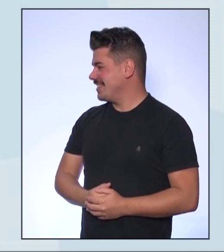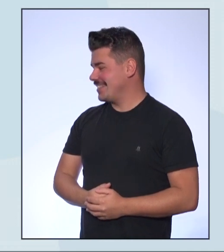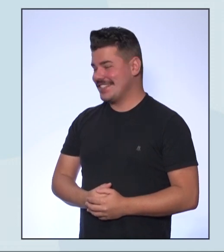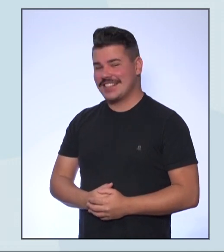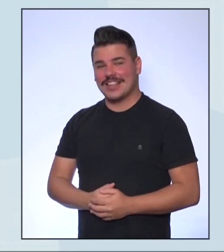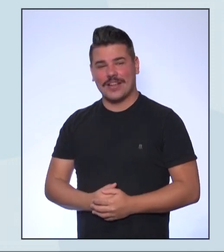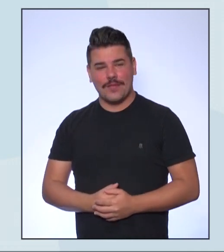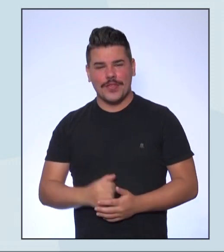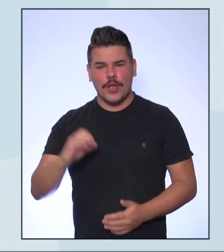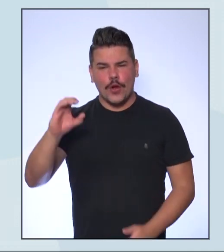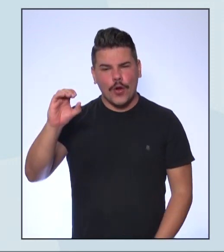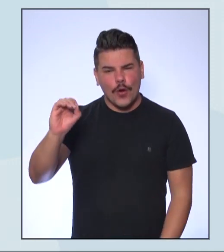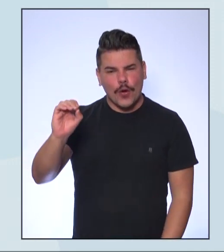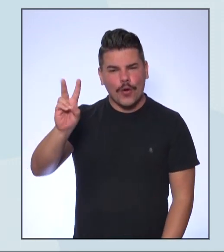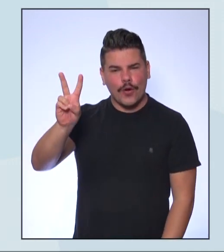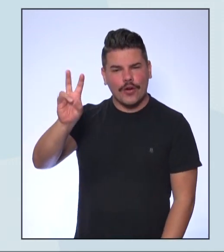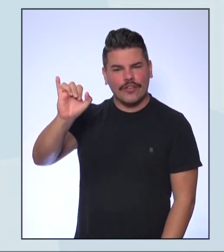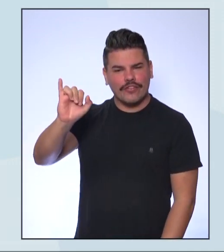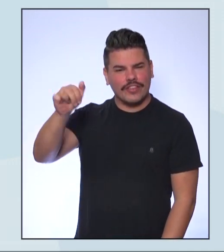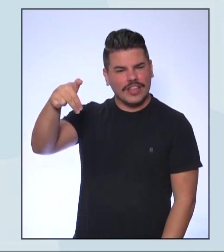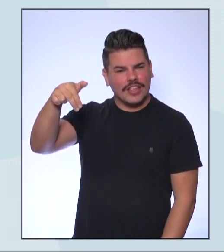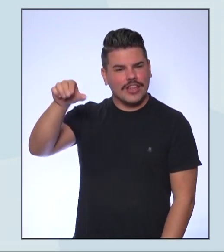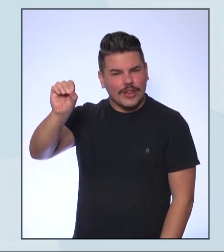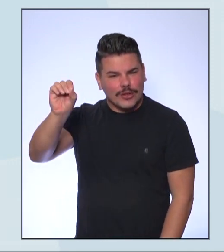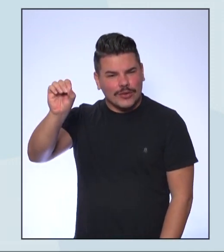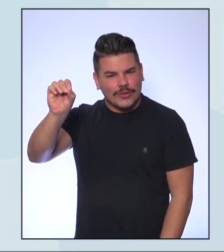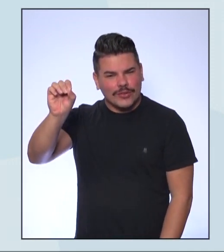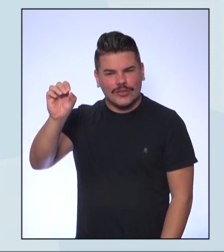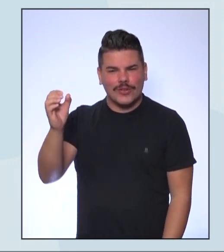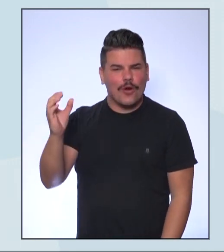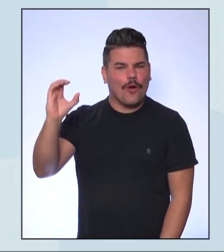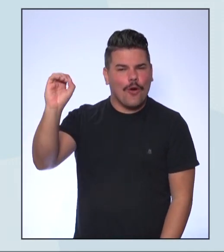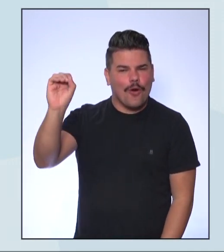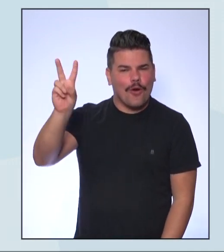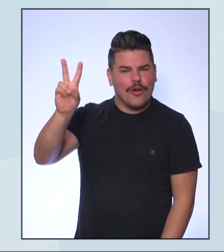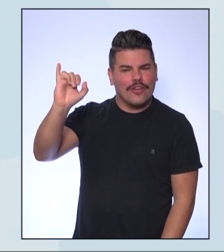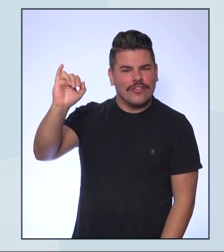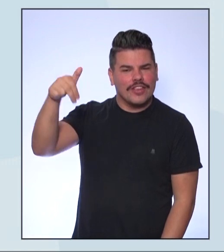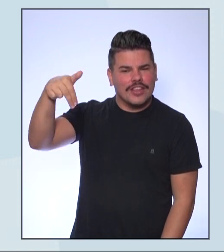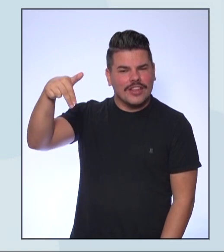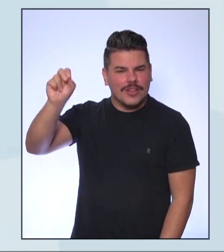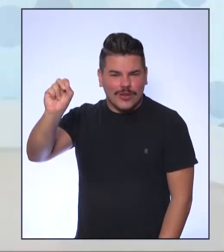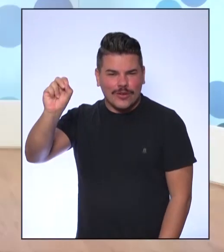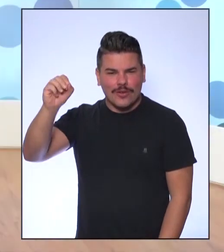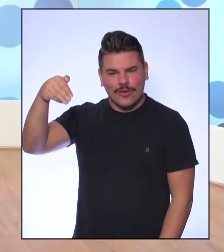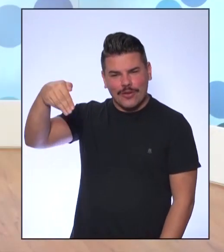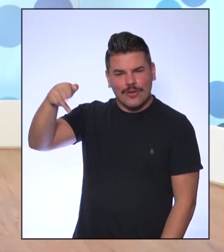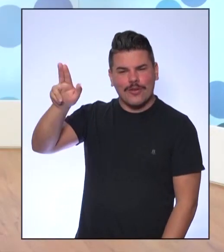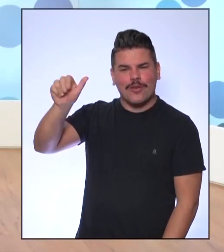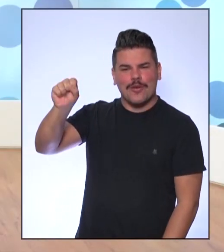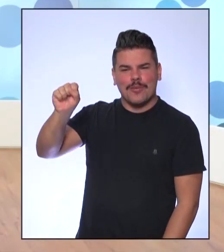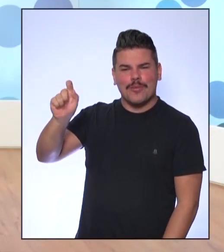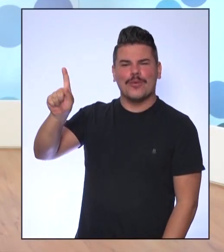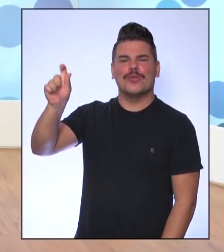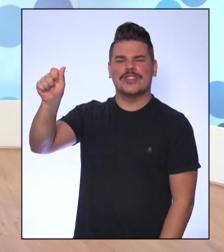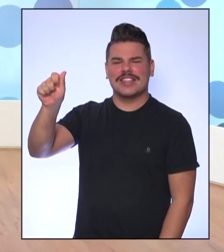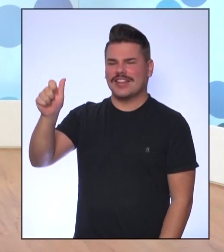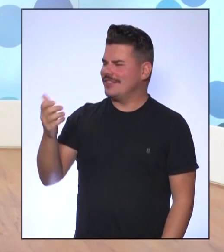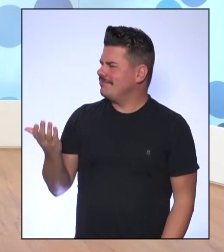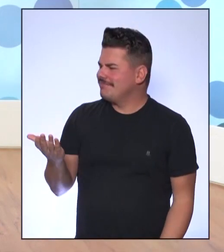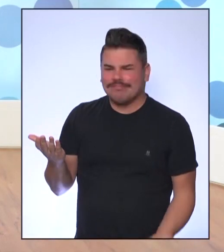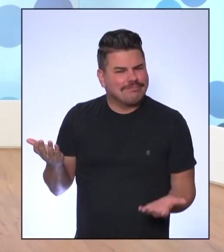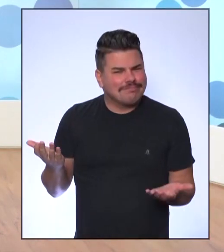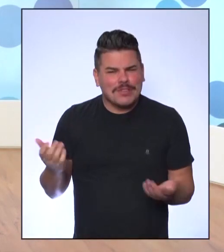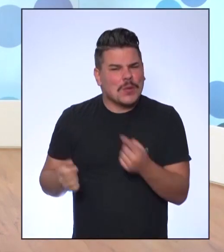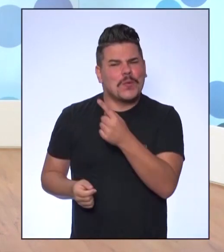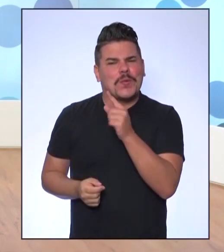Ovino, ouvindo musga. Ouvindo musga. Nossa, estranho, né? Parece uma